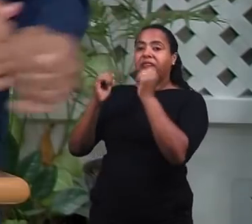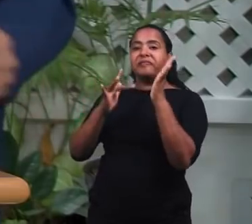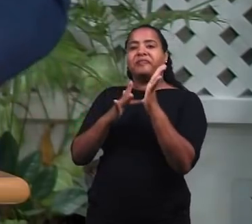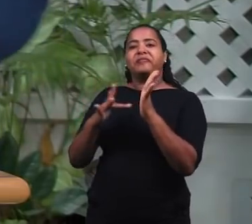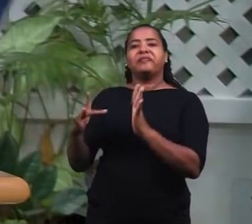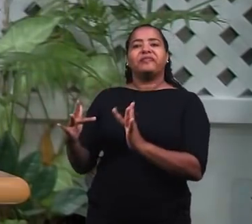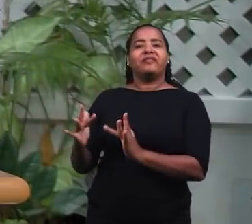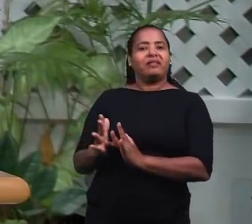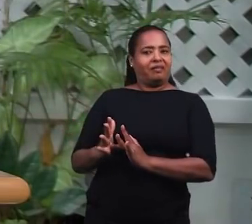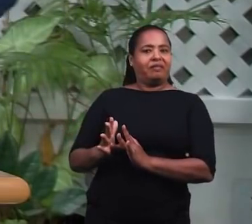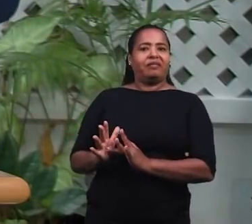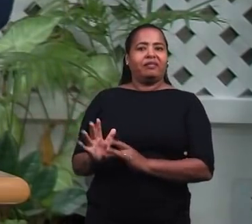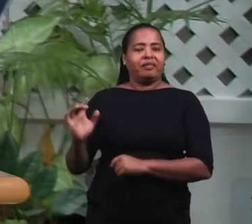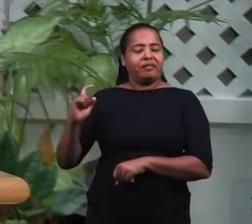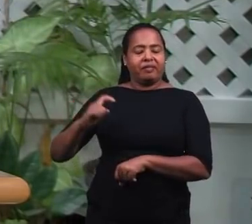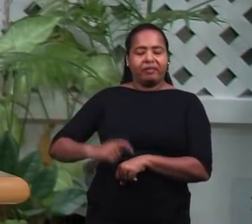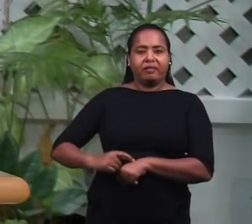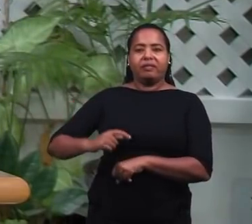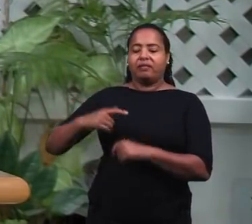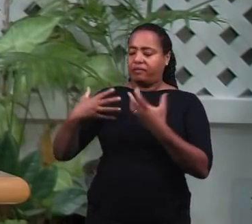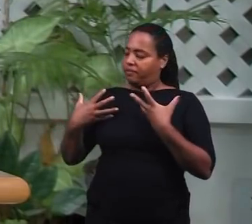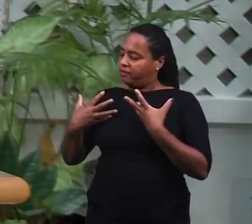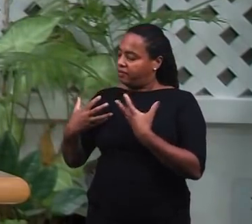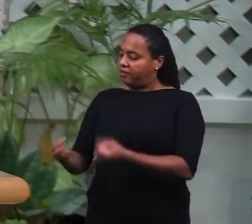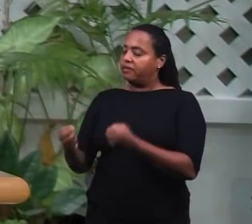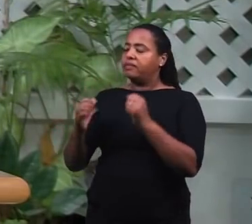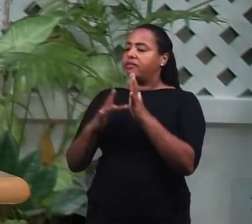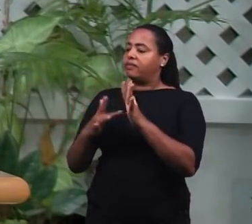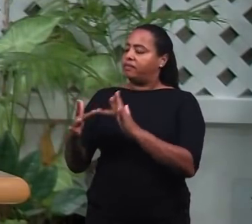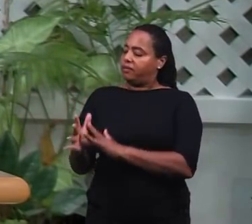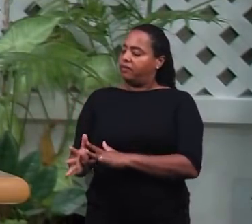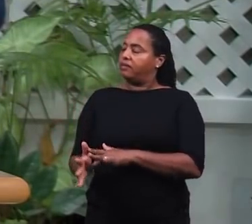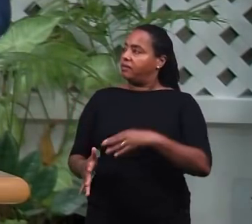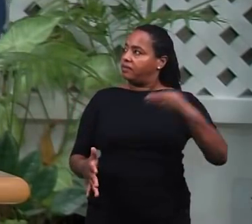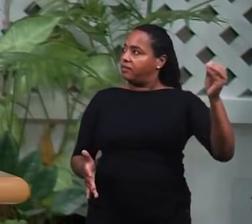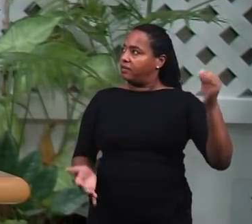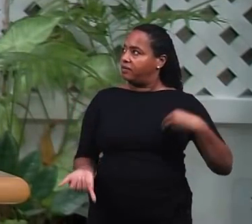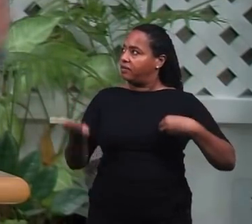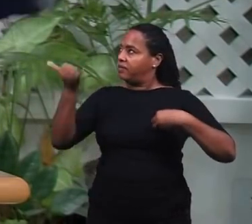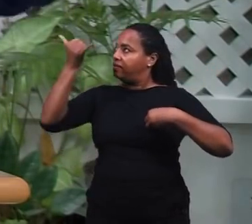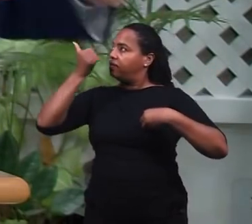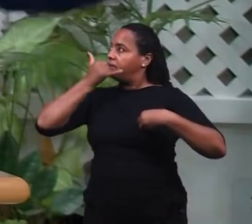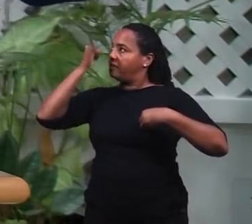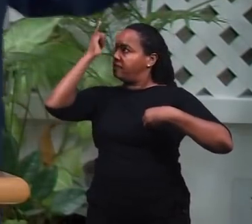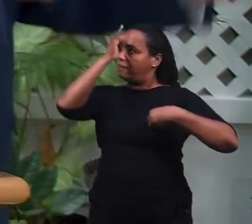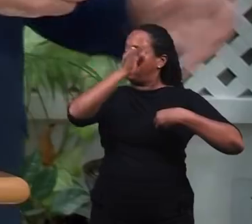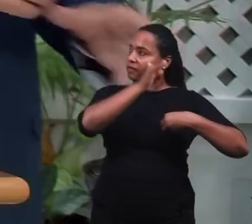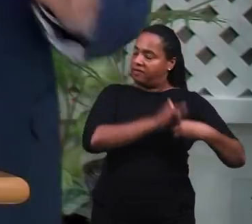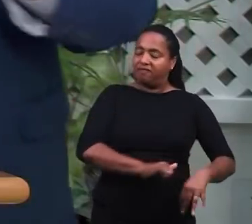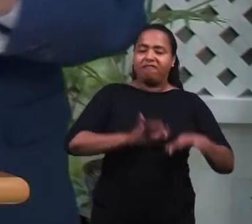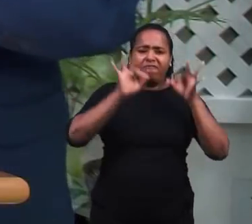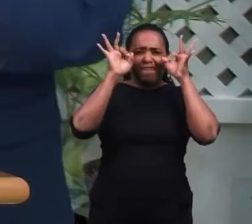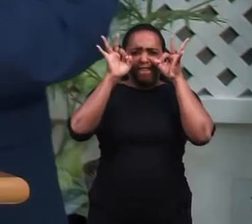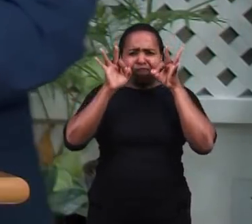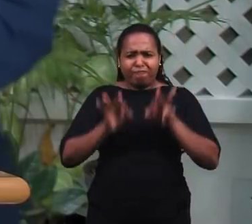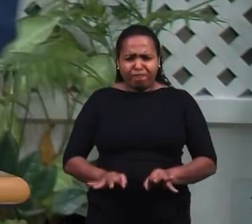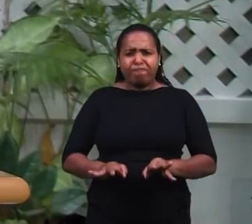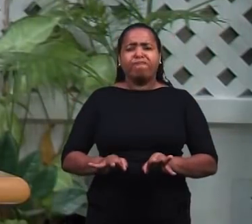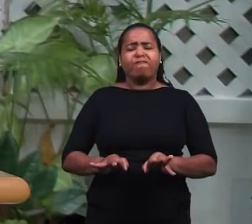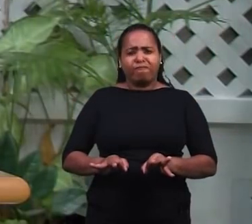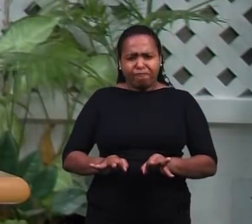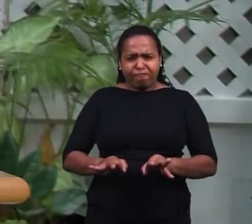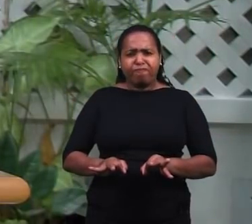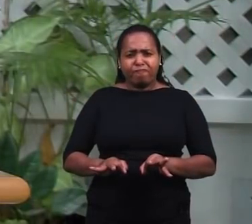Jesus. Quando ele aceita Jesus e os seus pecados são perdoados, então ele é justificado. Então o que diz